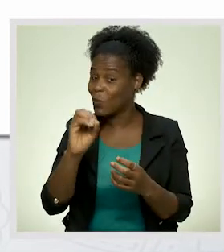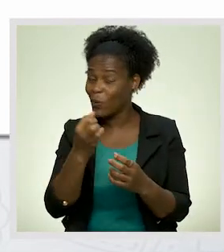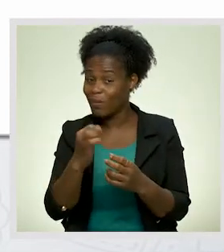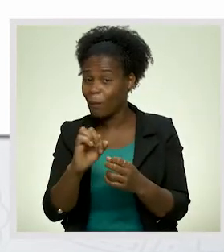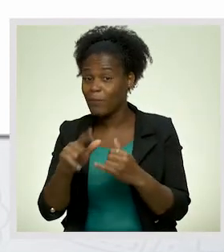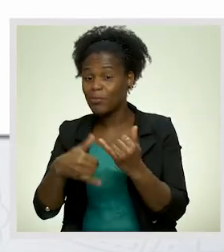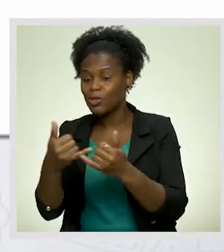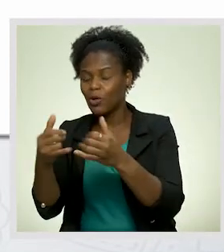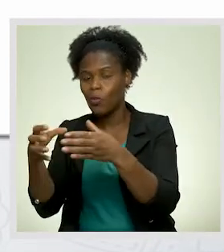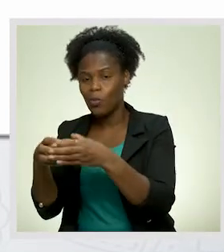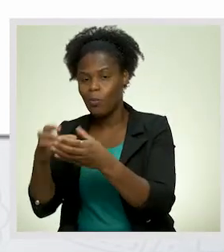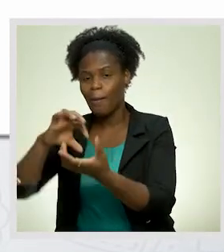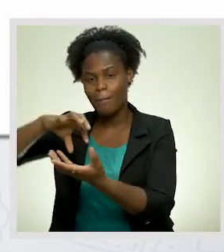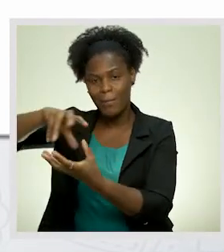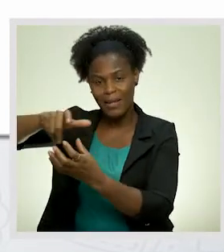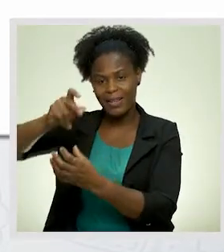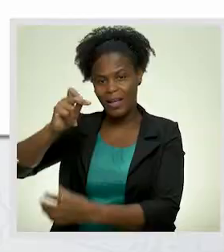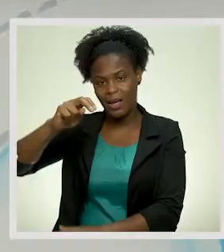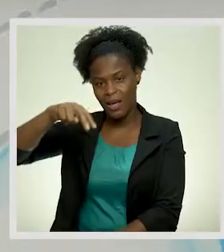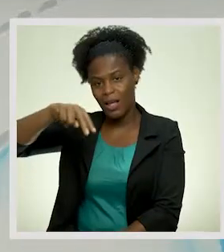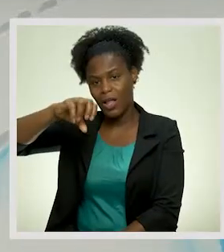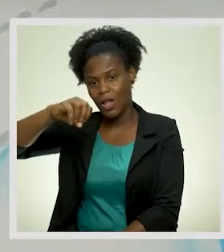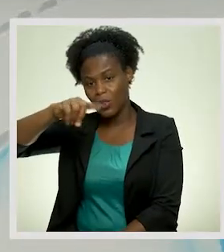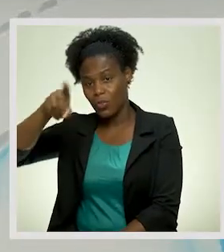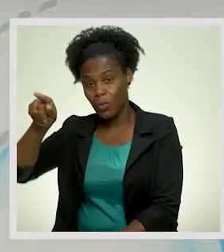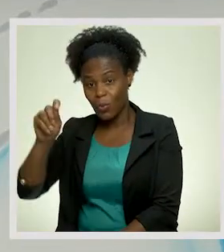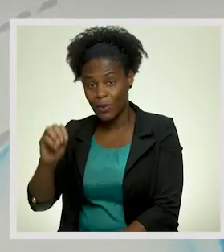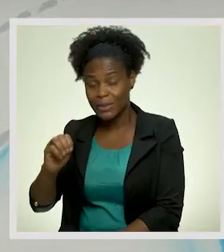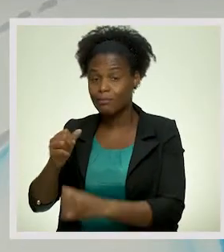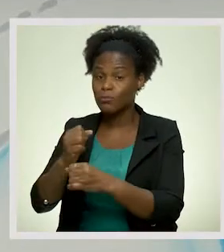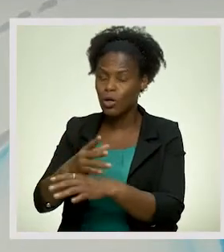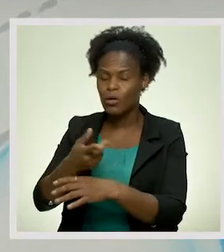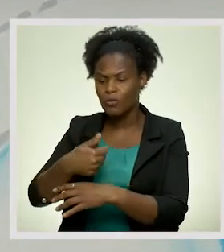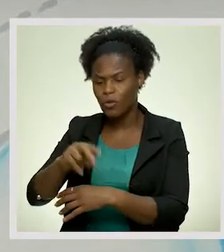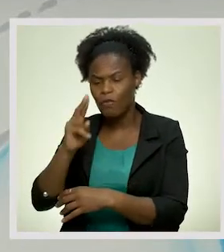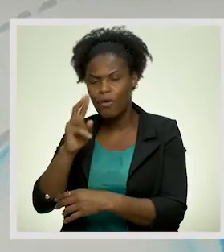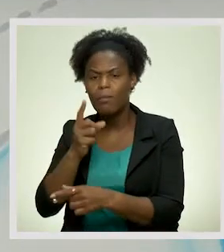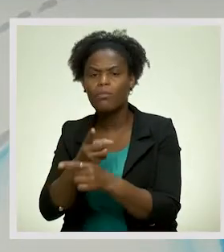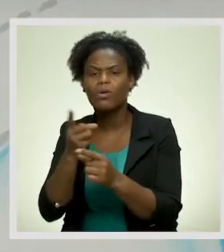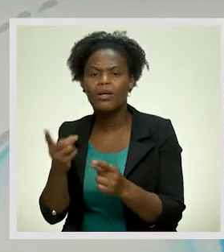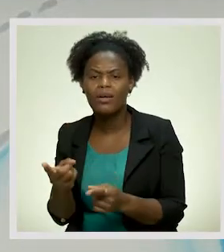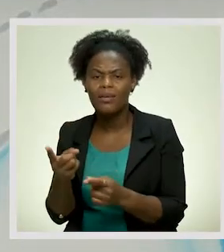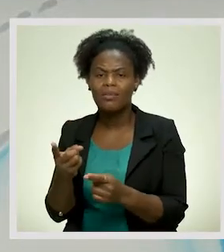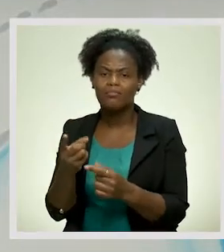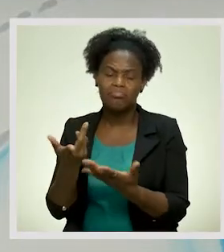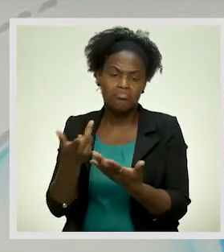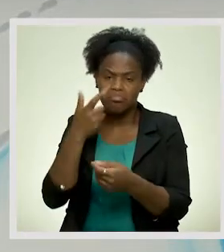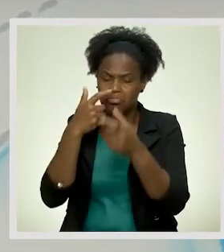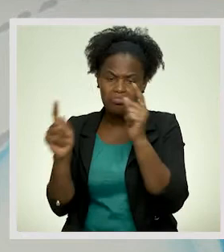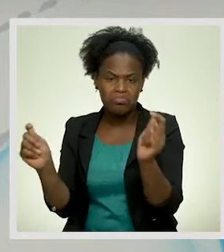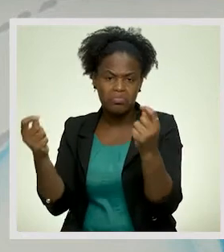planetas anões. Posteriormente, nós vamos ver os motivos que levaram à despromoção